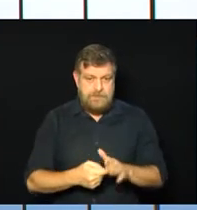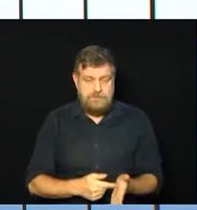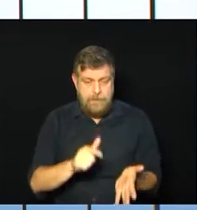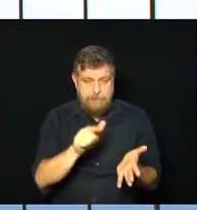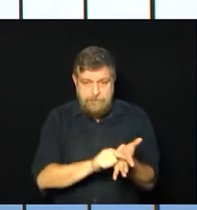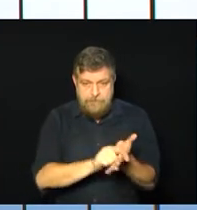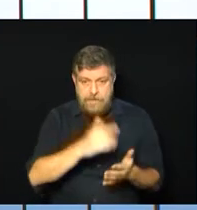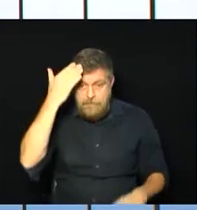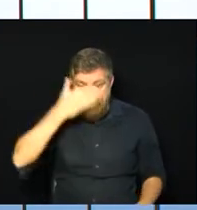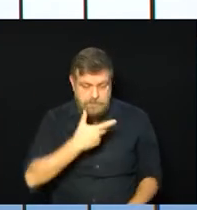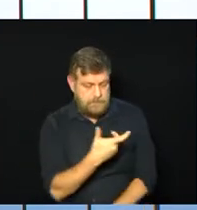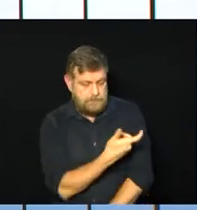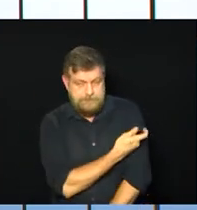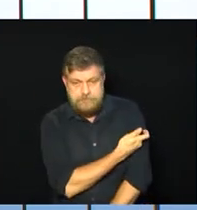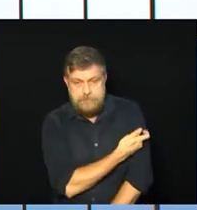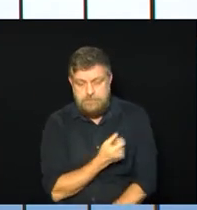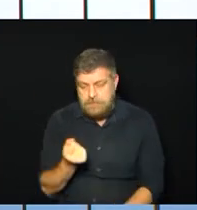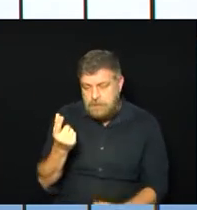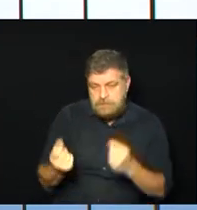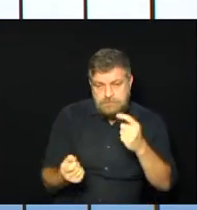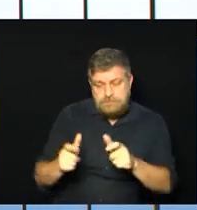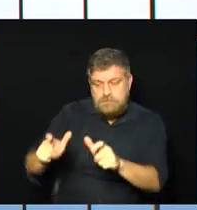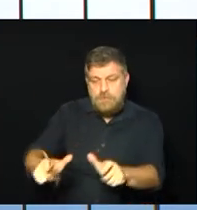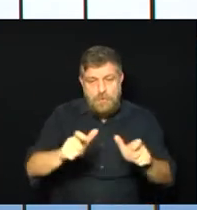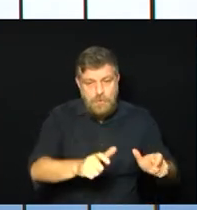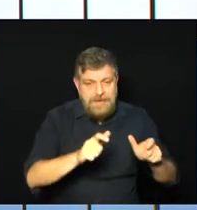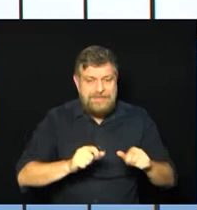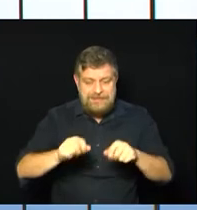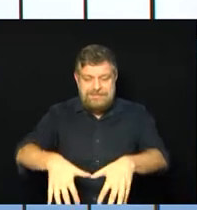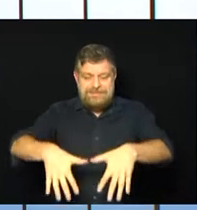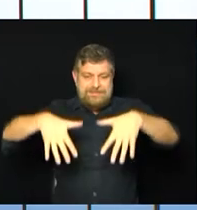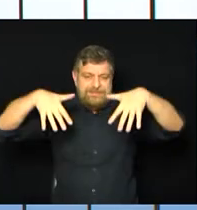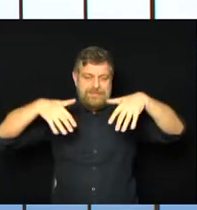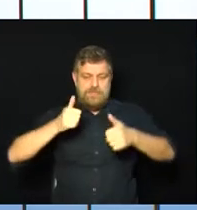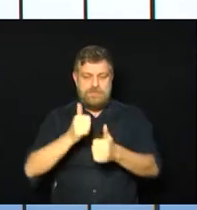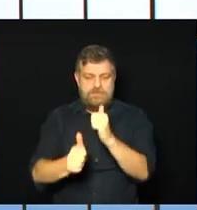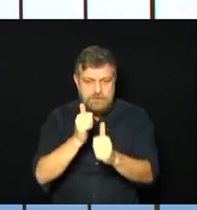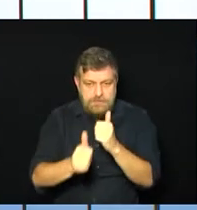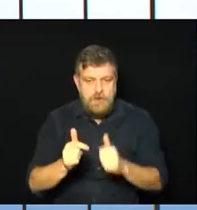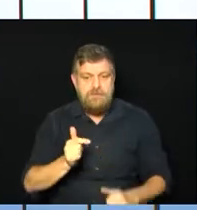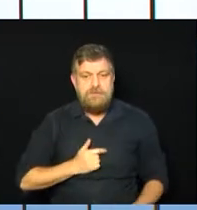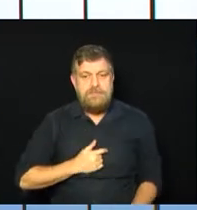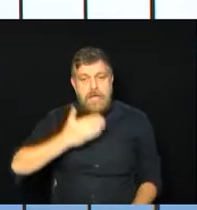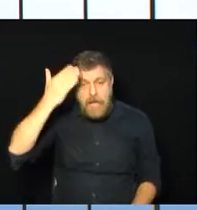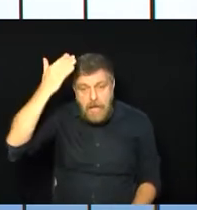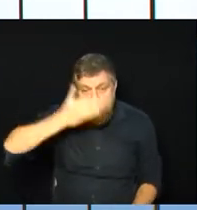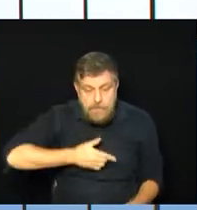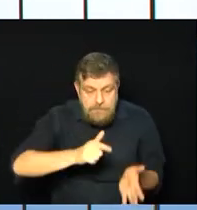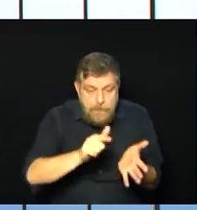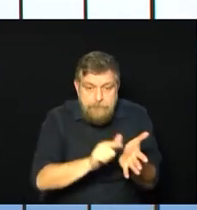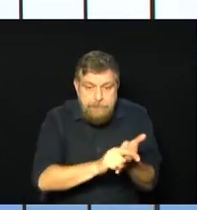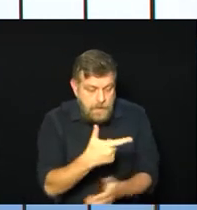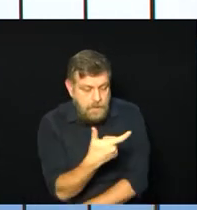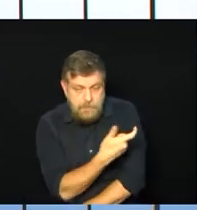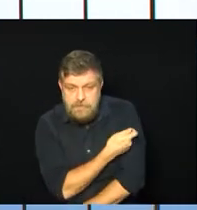lugares, inclusive, o governo do estado aponta, a gente tem estádios e outros eventos em que esse certificado é obrigatório.